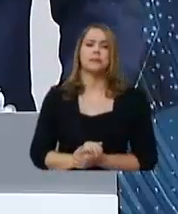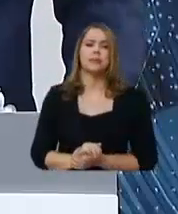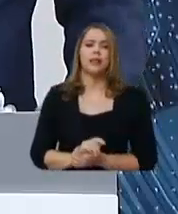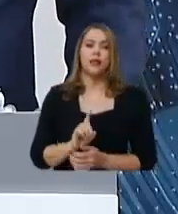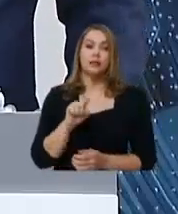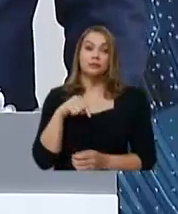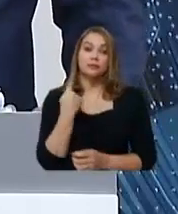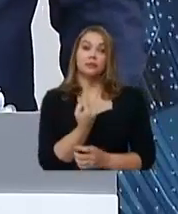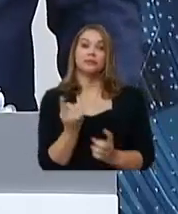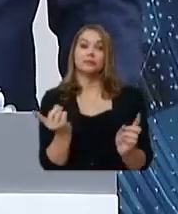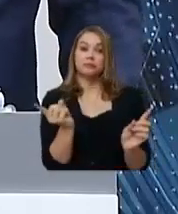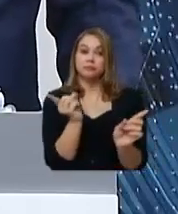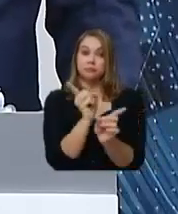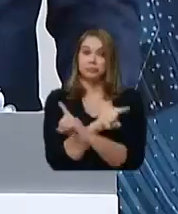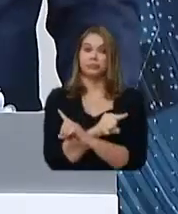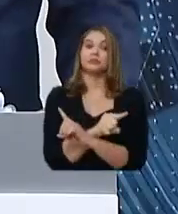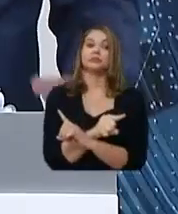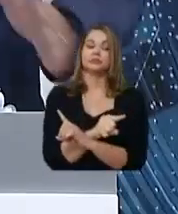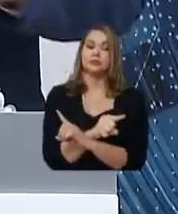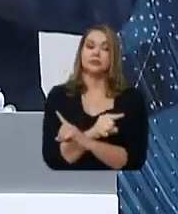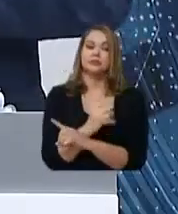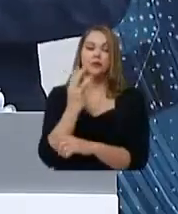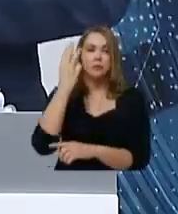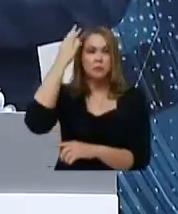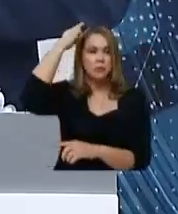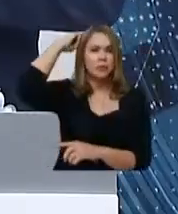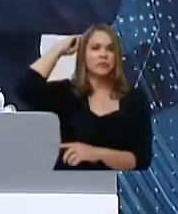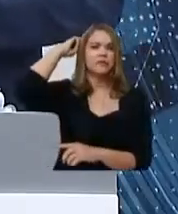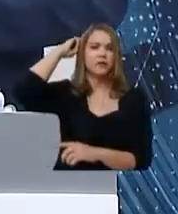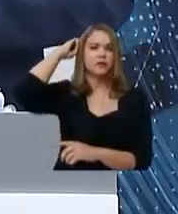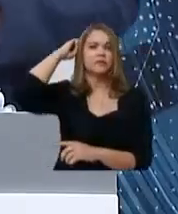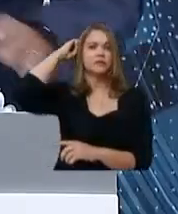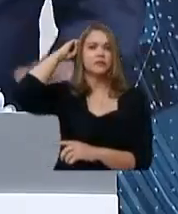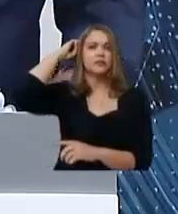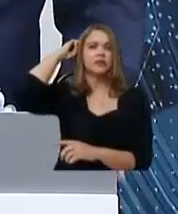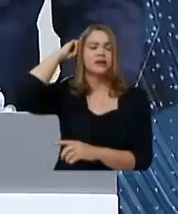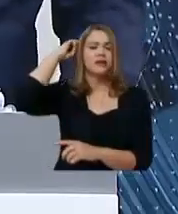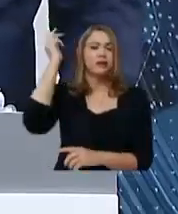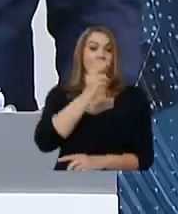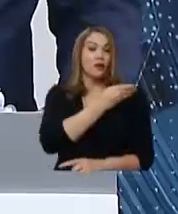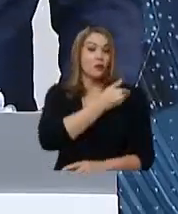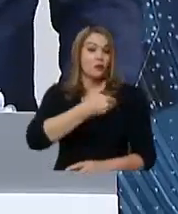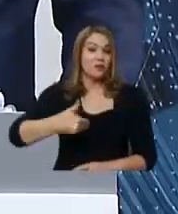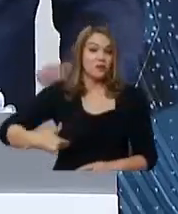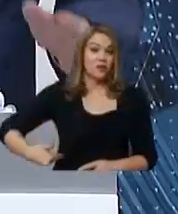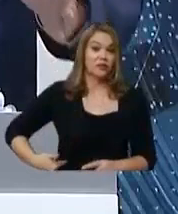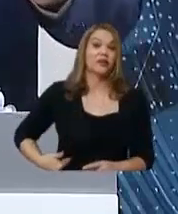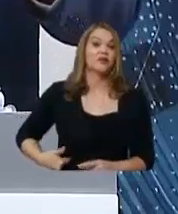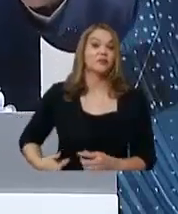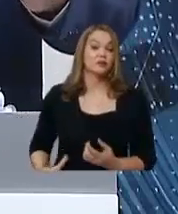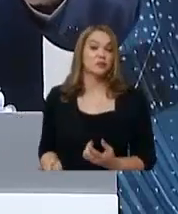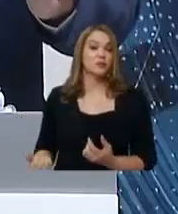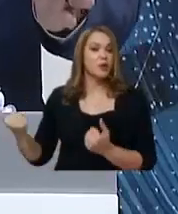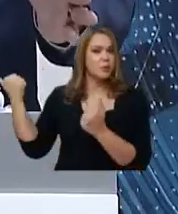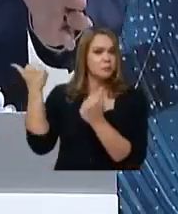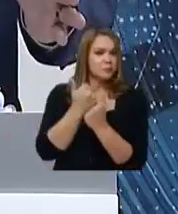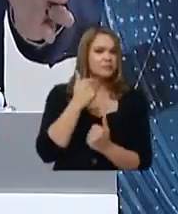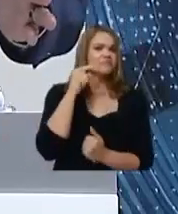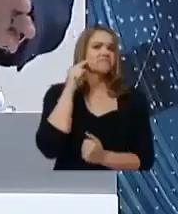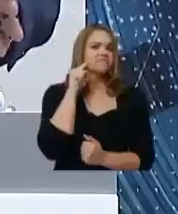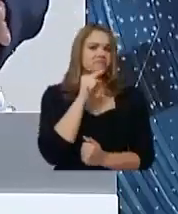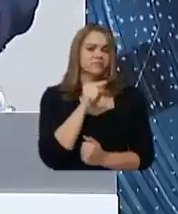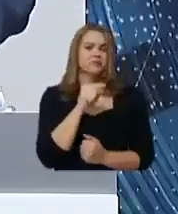oposição ao governo belivaldo que é o governador que ele é padrinho nós tivemos várias